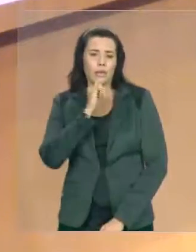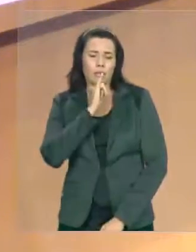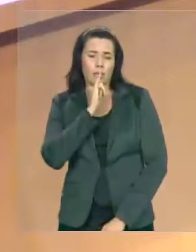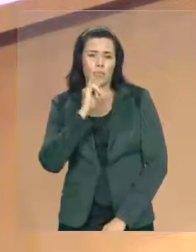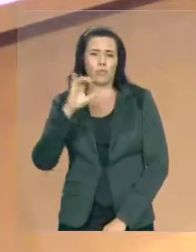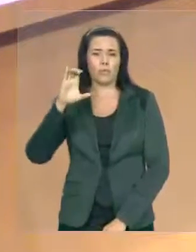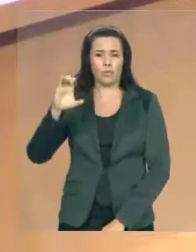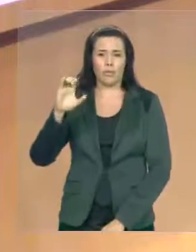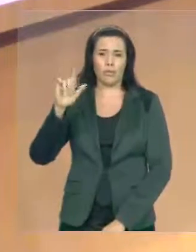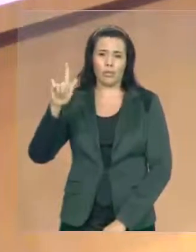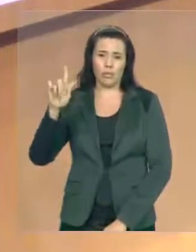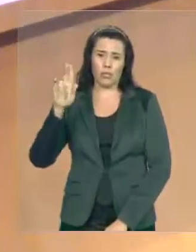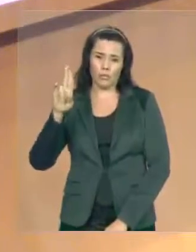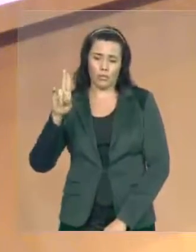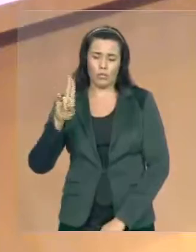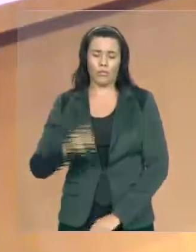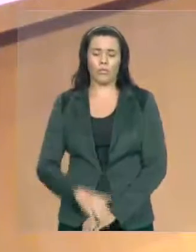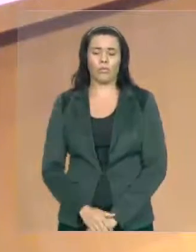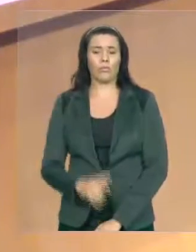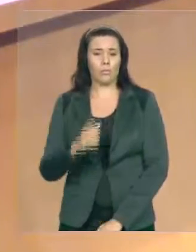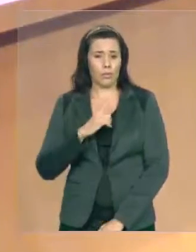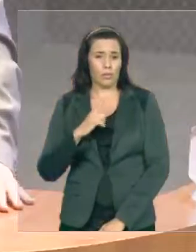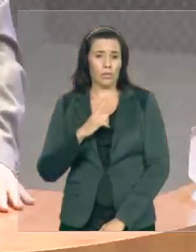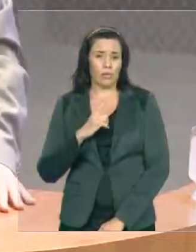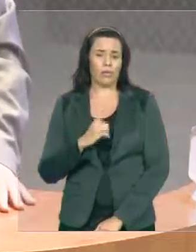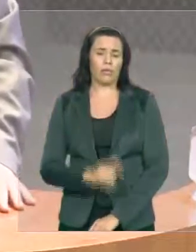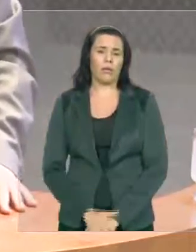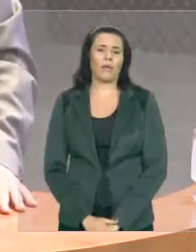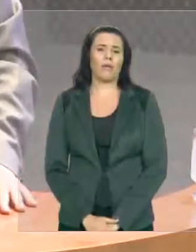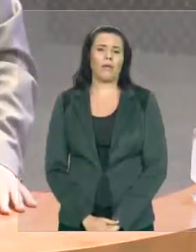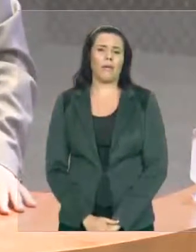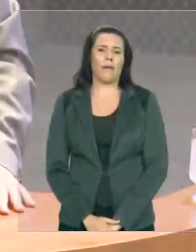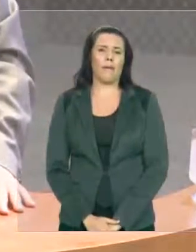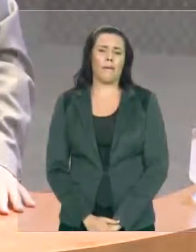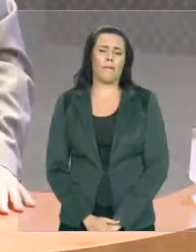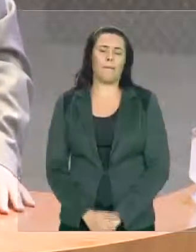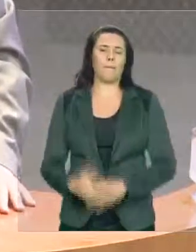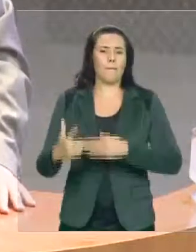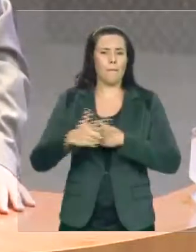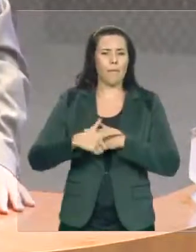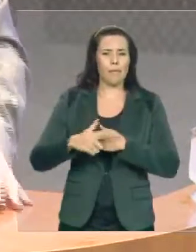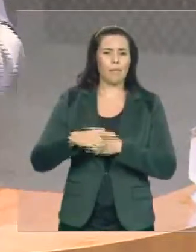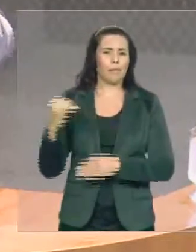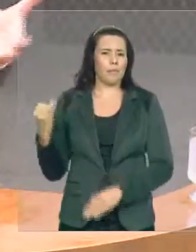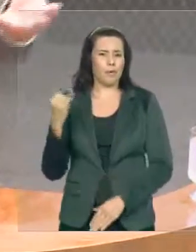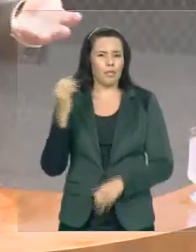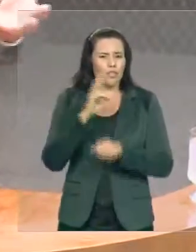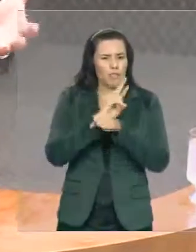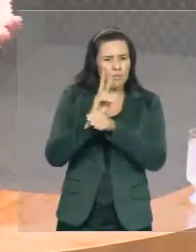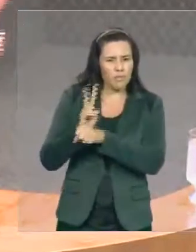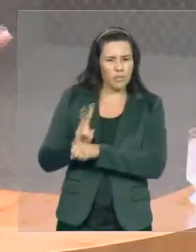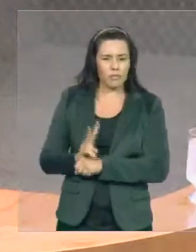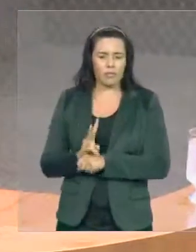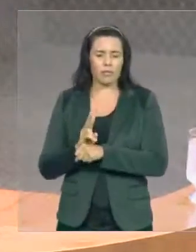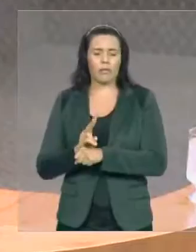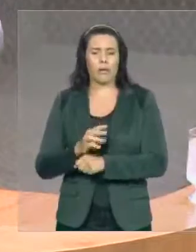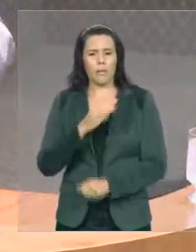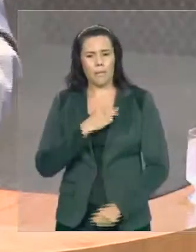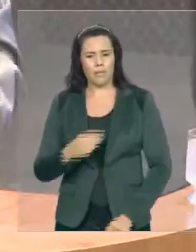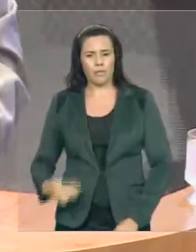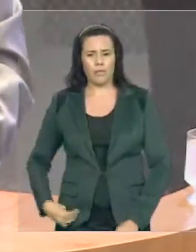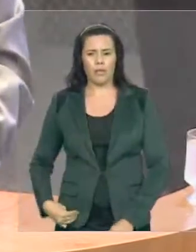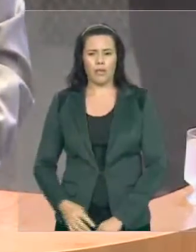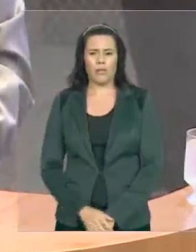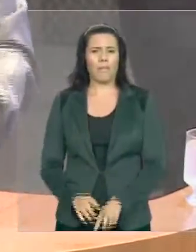papel importante institucional de fiscalizar os ministérios, mas por que ter o status de